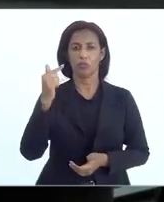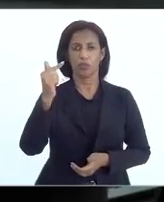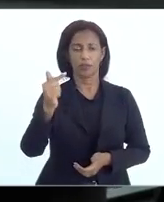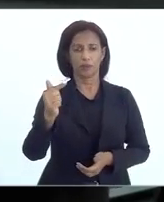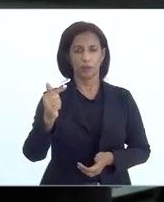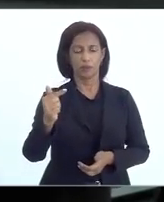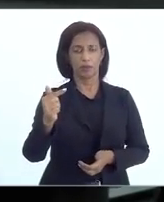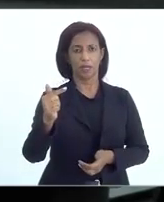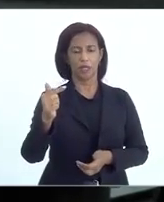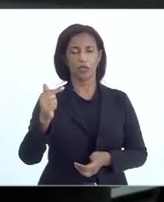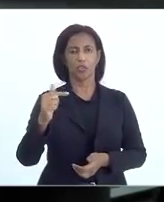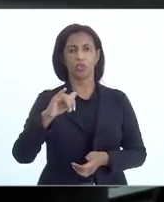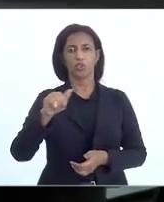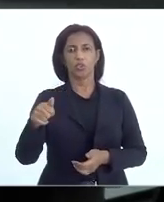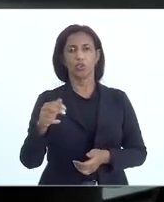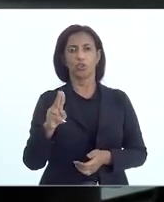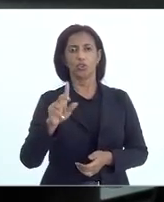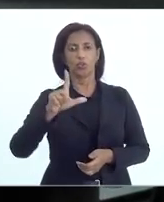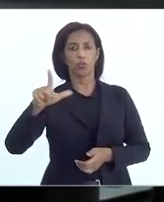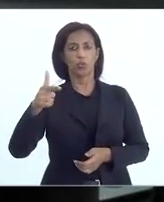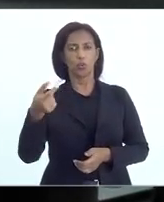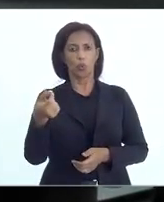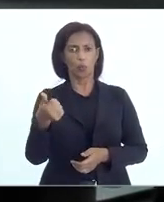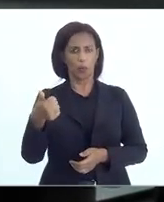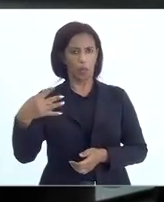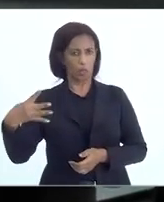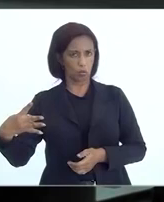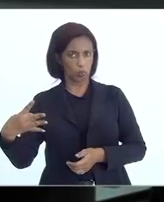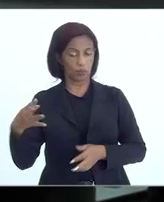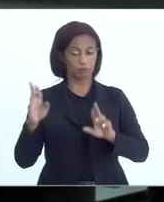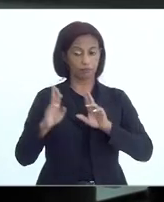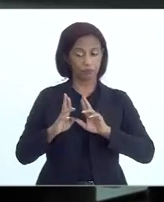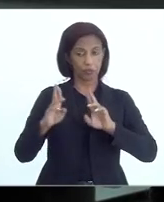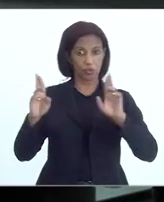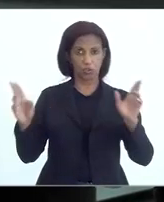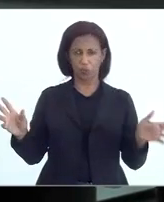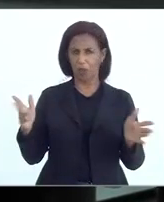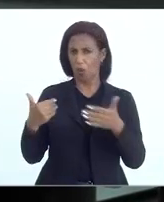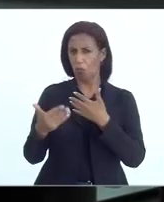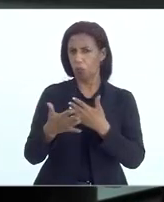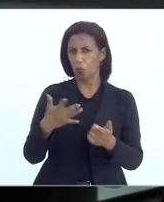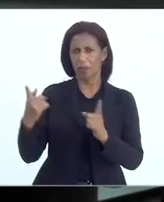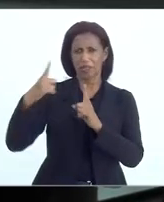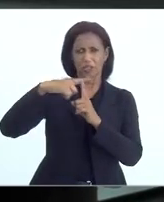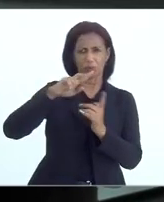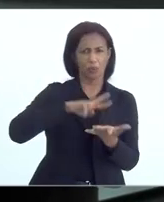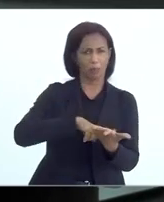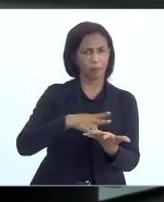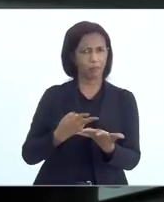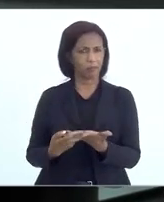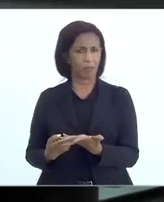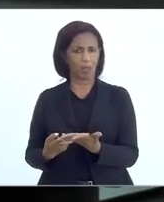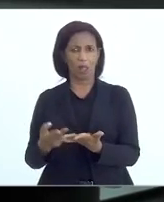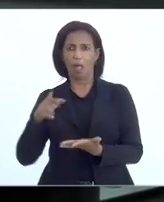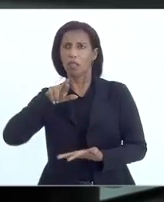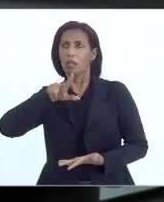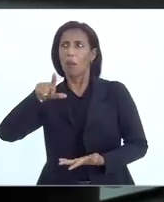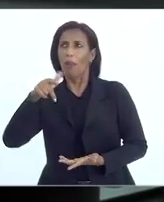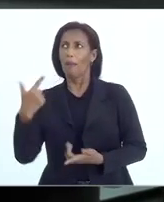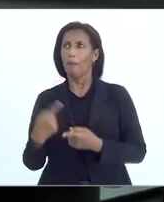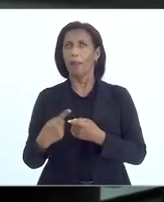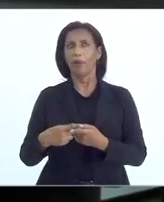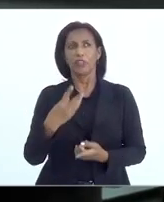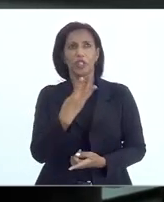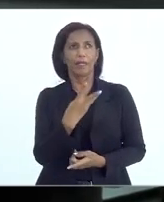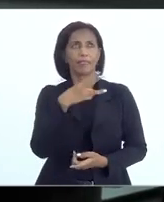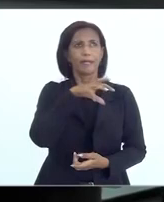sete de julho de 2014 então Diferentemente de qualquer tipo de interpretação não é porque